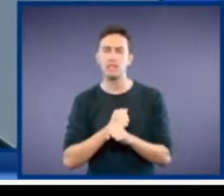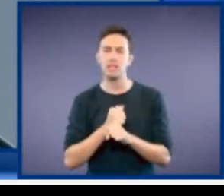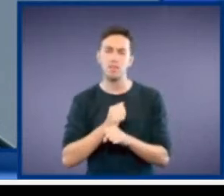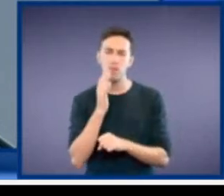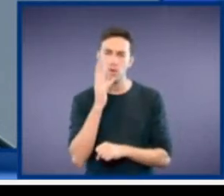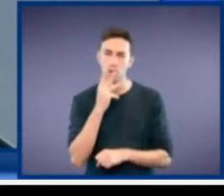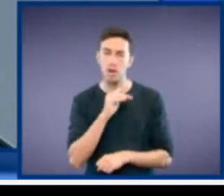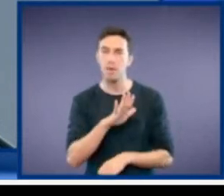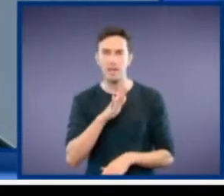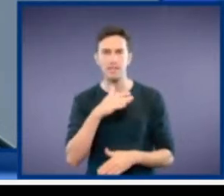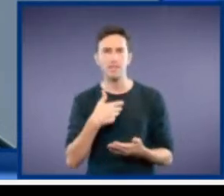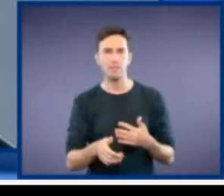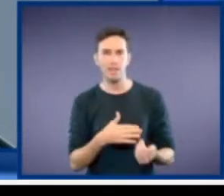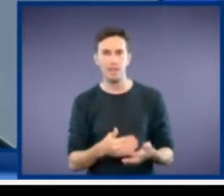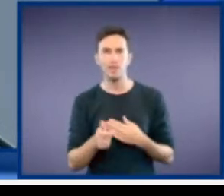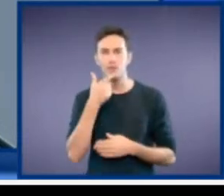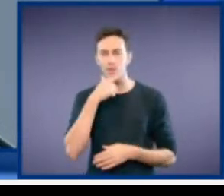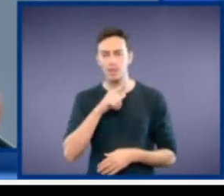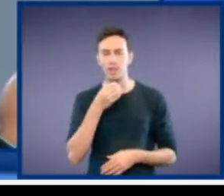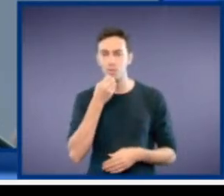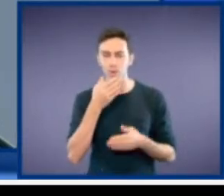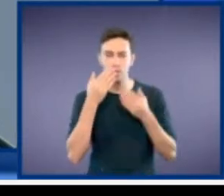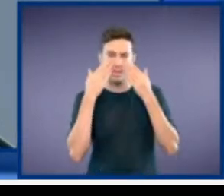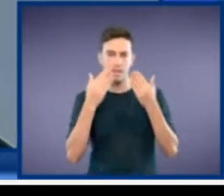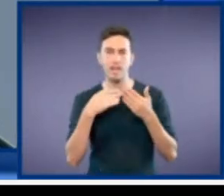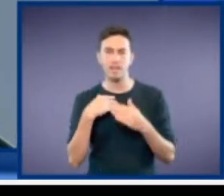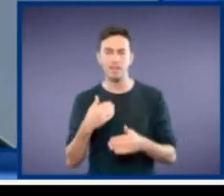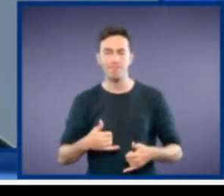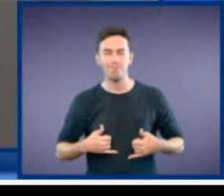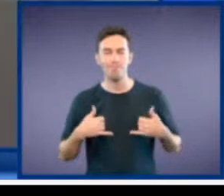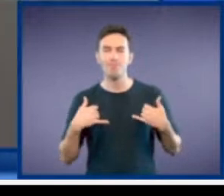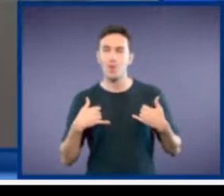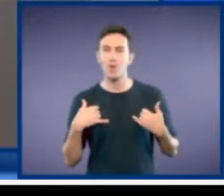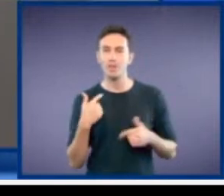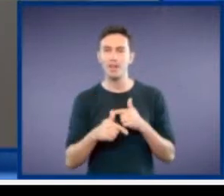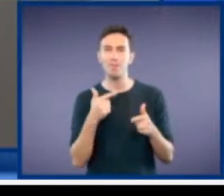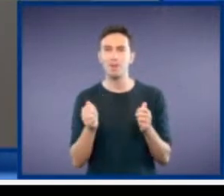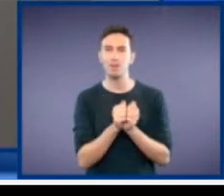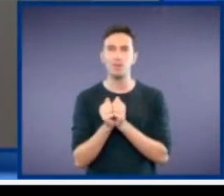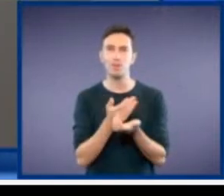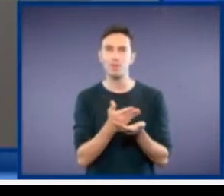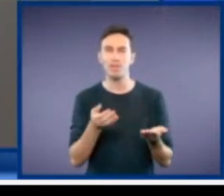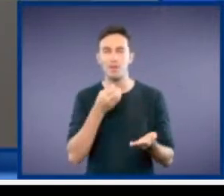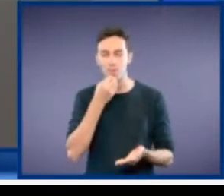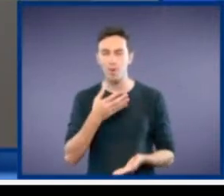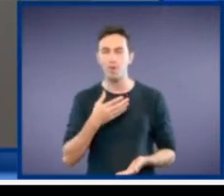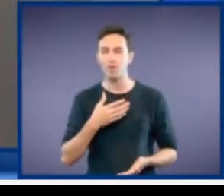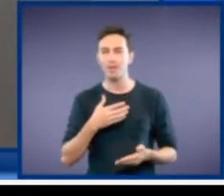De novo, é uma honra grande trabalhar com todos vocês. Parabéns a todos, um ótimo Natal para todo mundo.